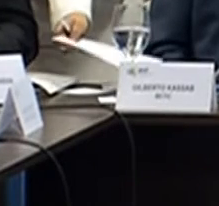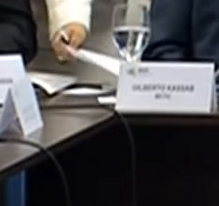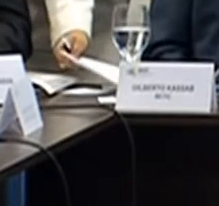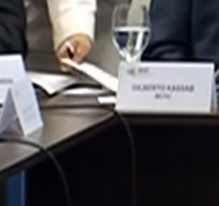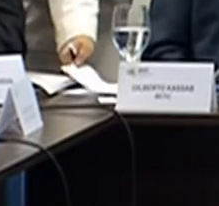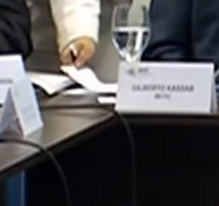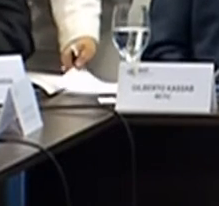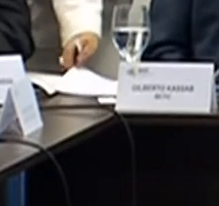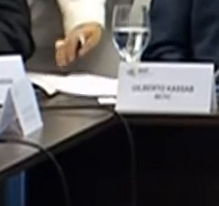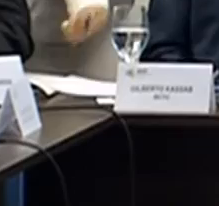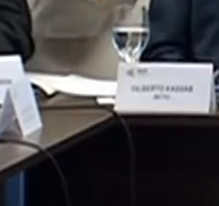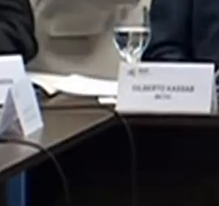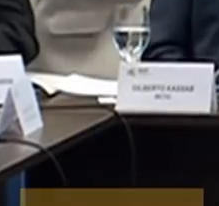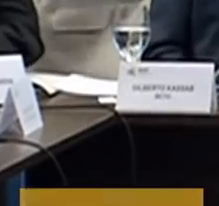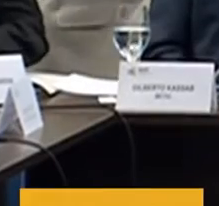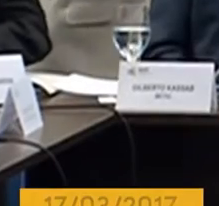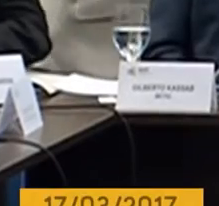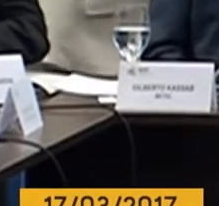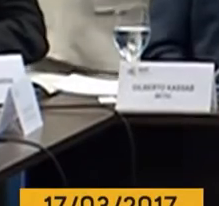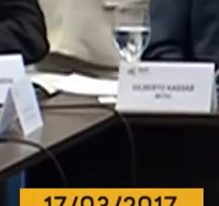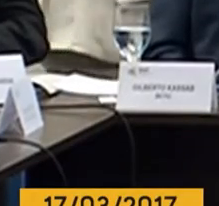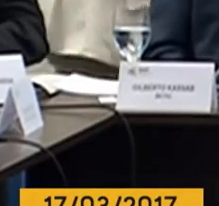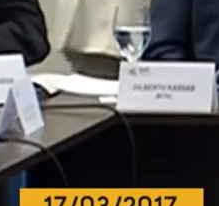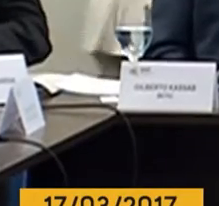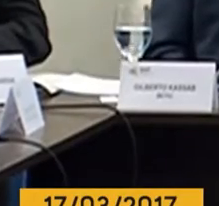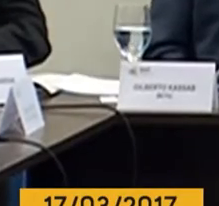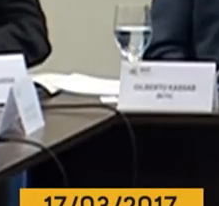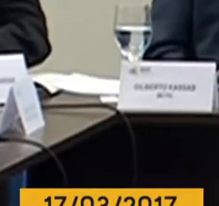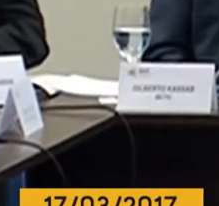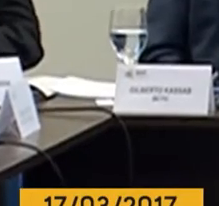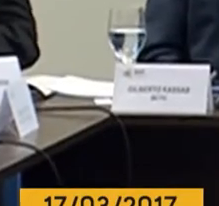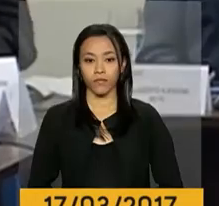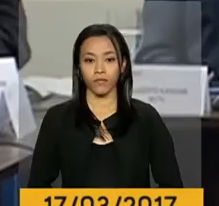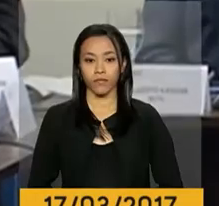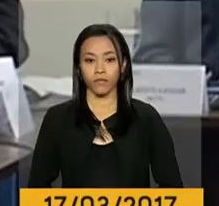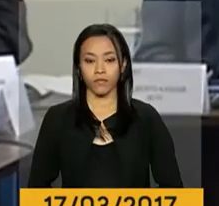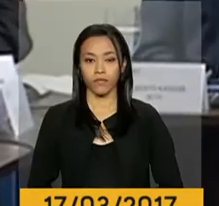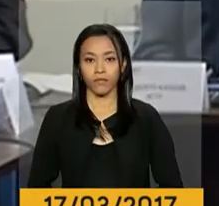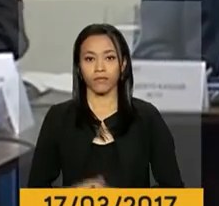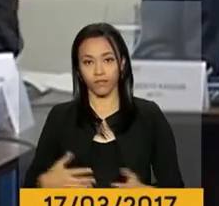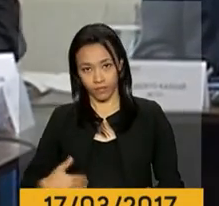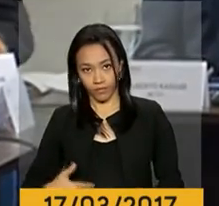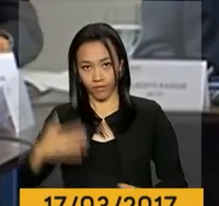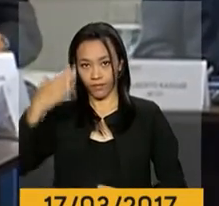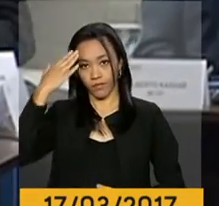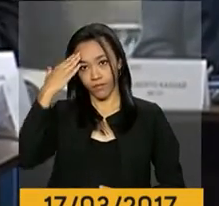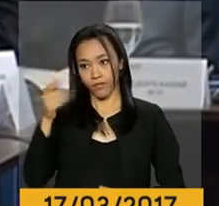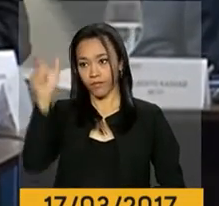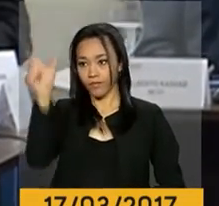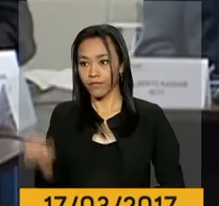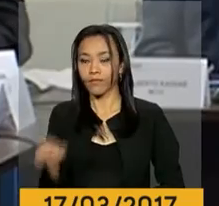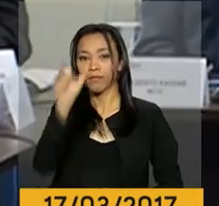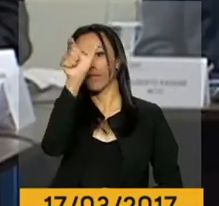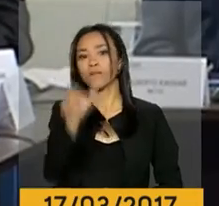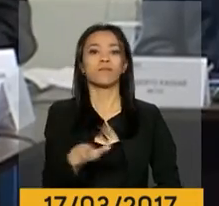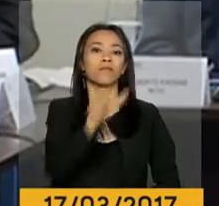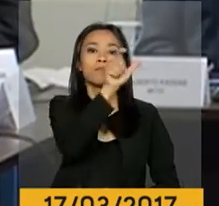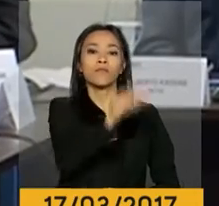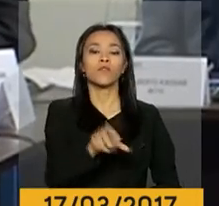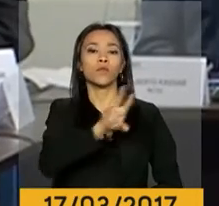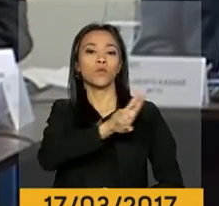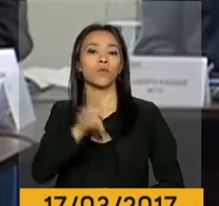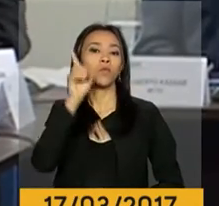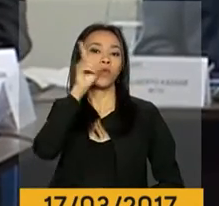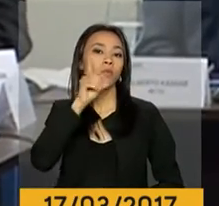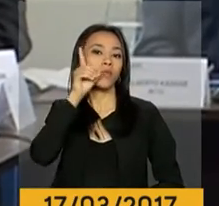Pedro, Guilherme Afif, o Ibaçaí, a Maria Silvia, o Kassab, o Guardia, o Mário Borges, o deputado